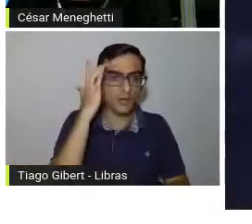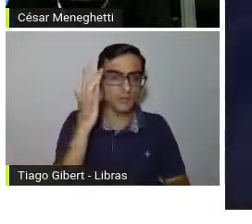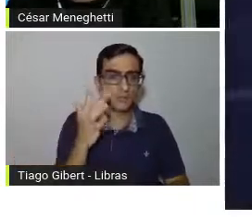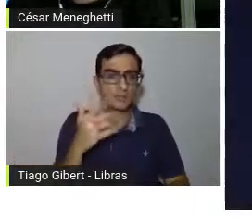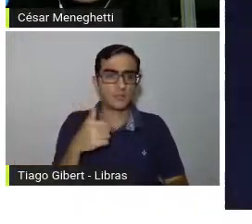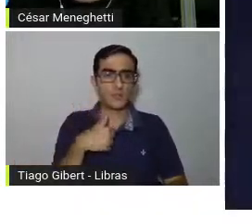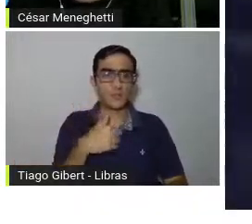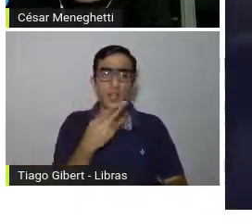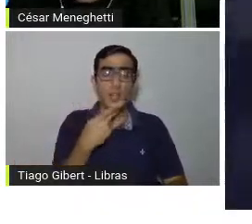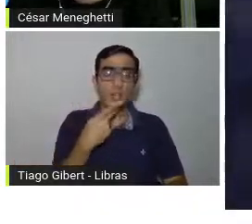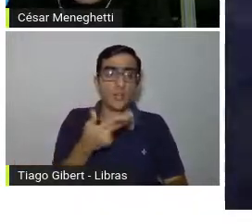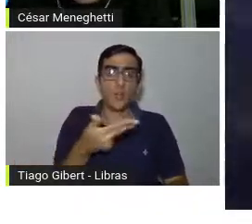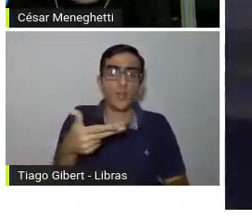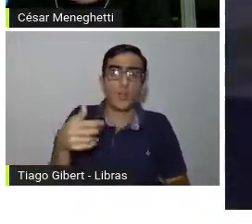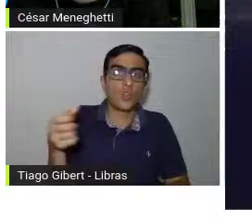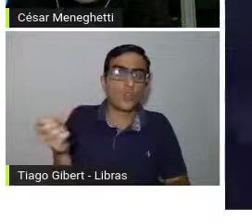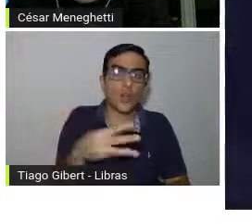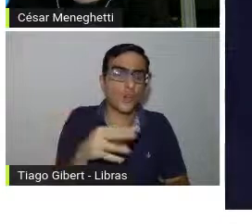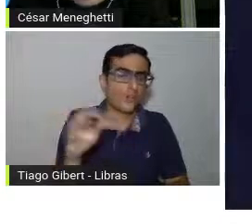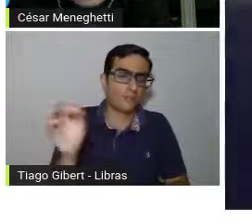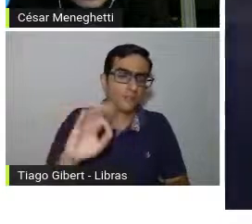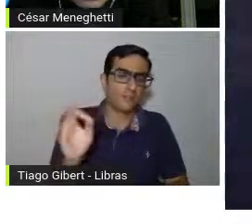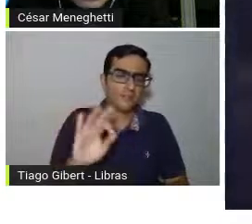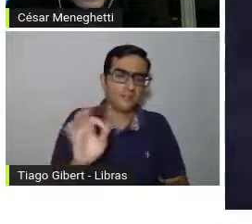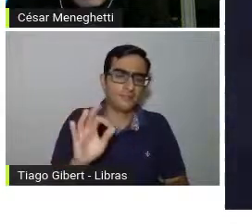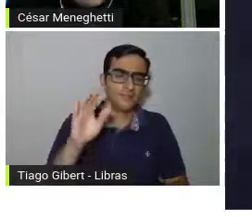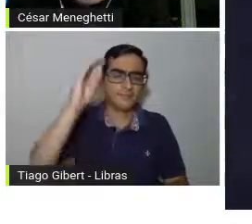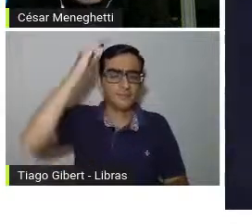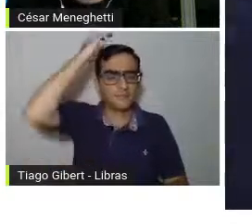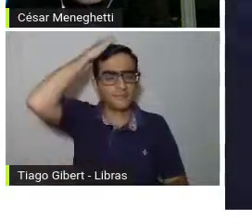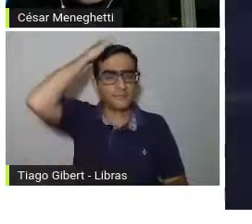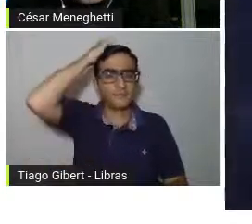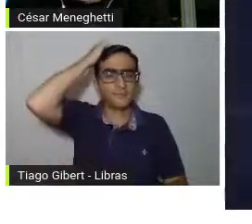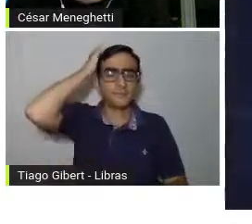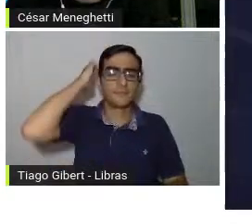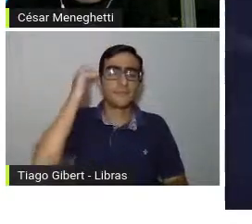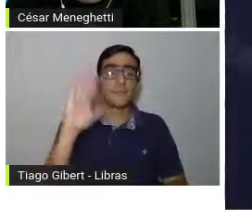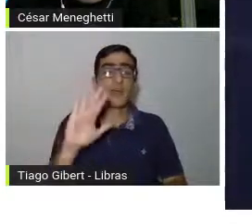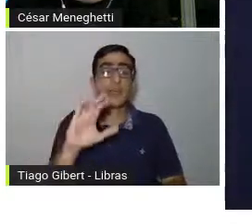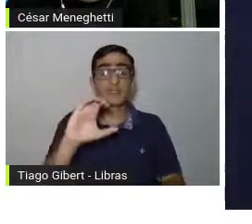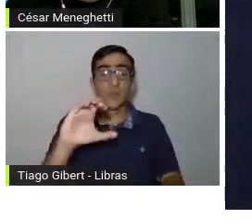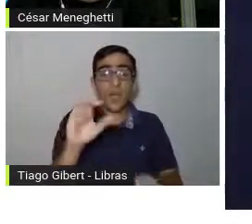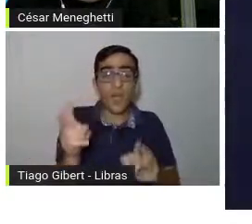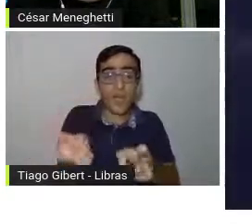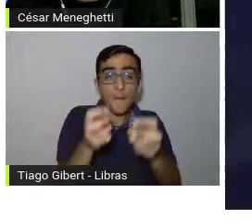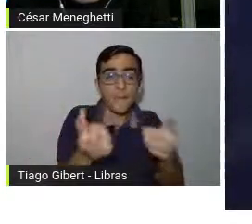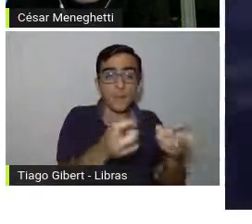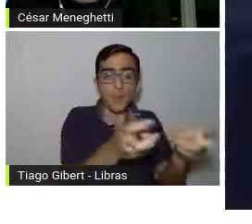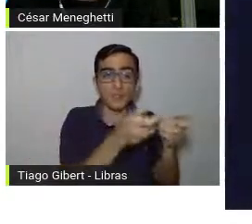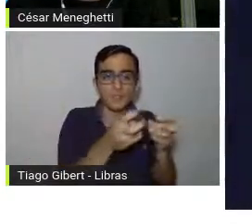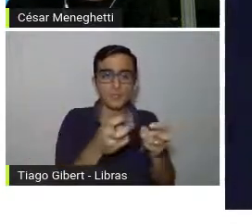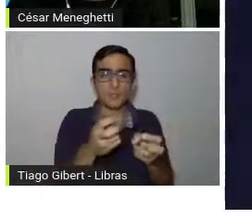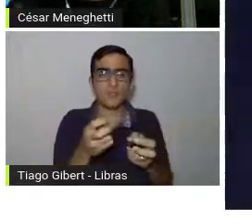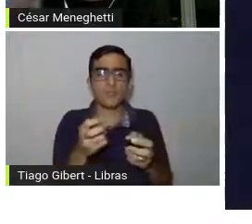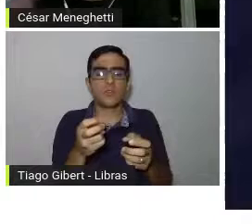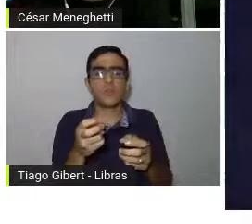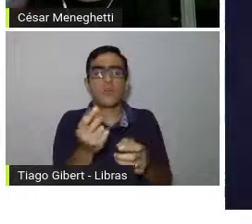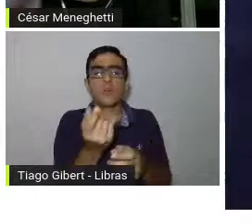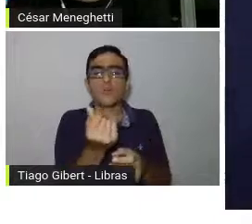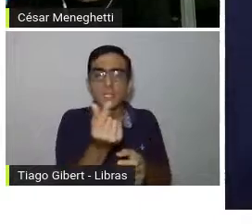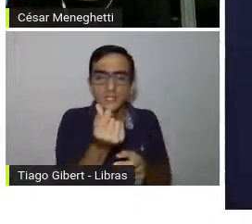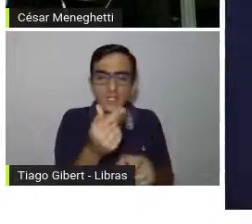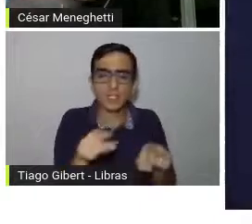dizendo nenhuma novidade, mas o capitalismo financeiro improdutivo. Tá, tem